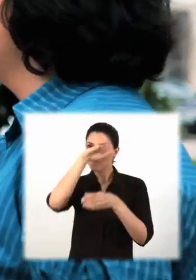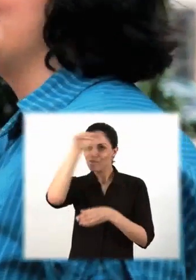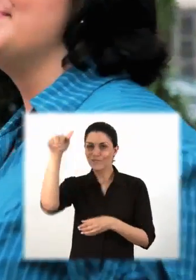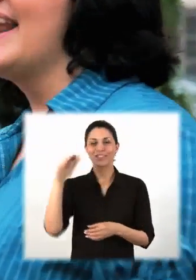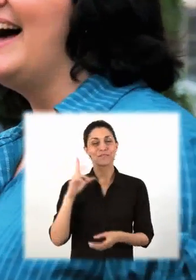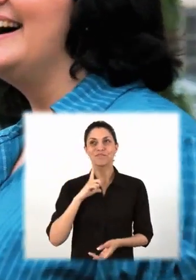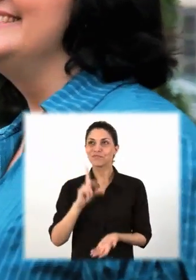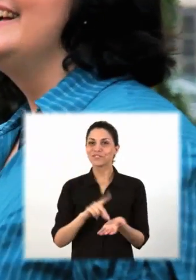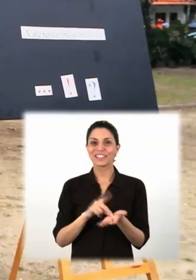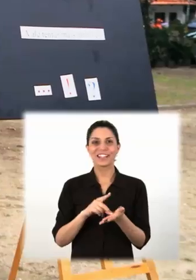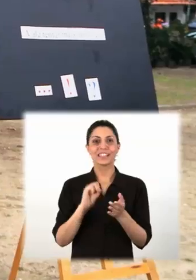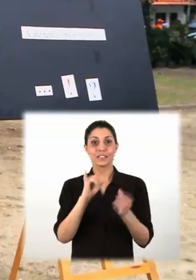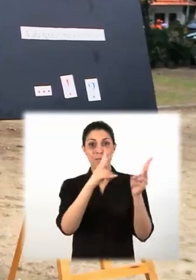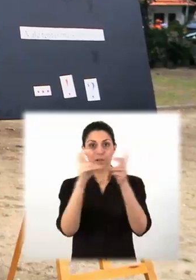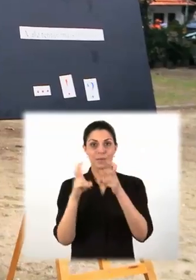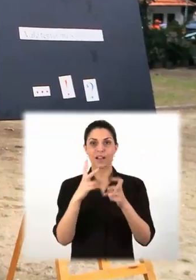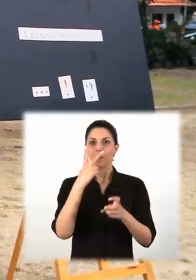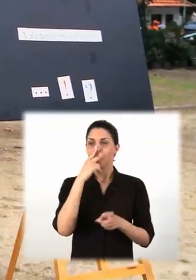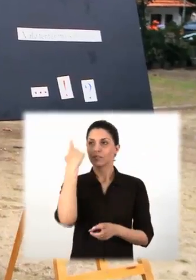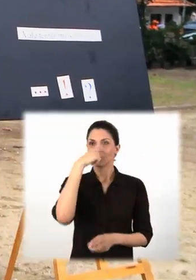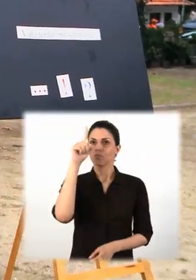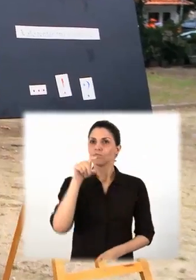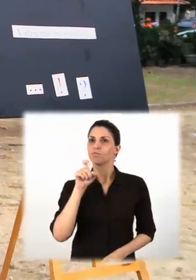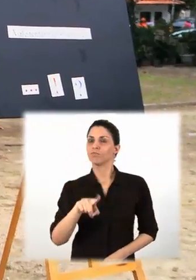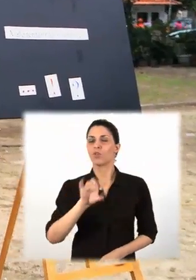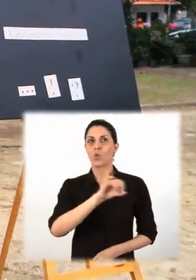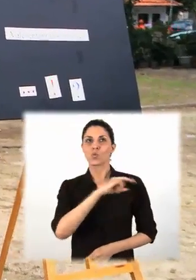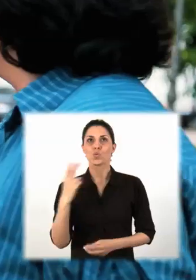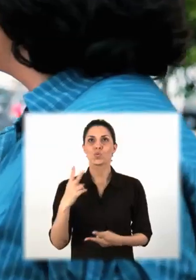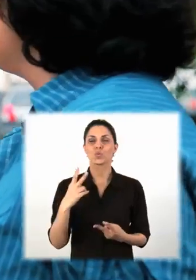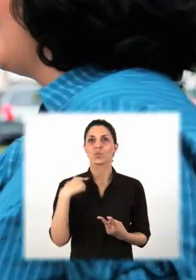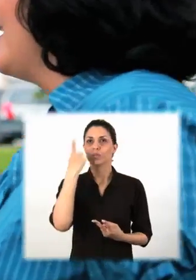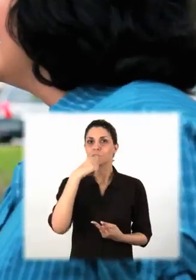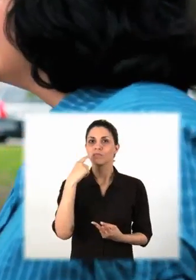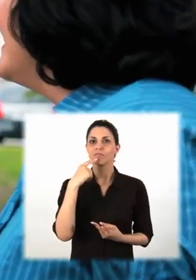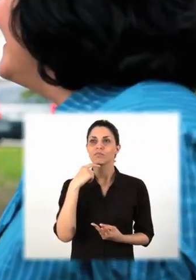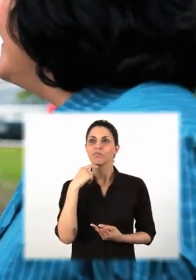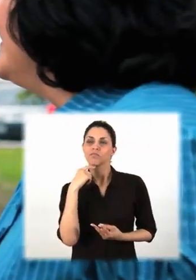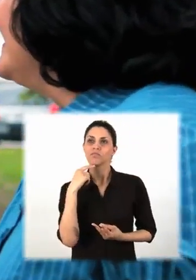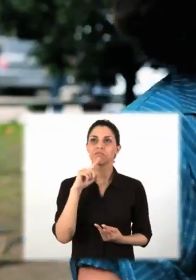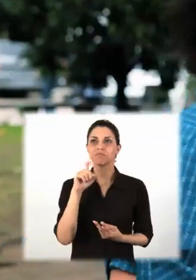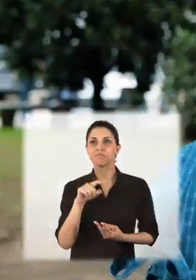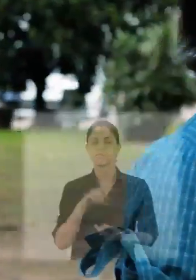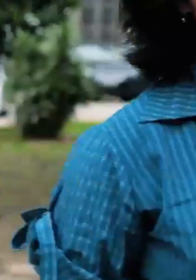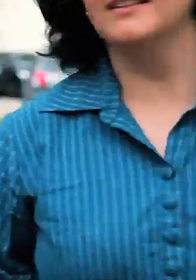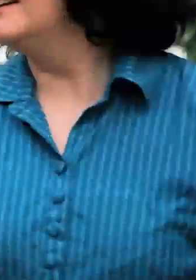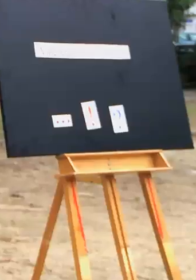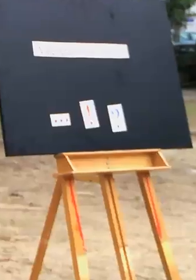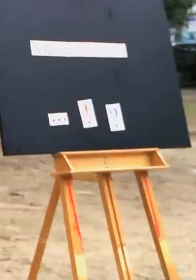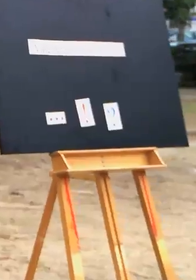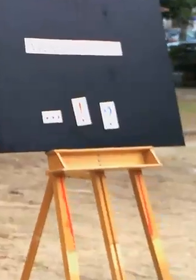Se a gente for reparar, um tem cara de exclamação, outro um rosto de interrogação.